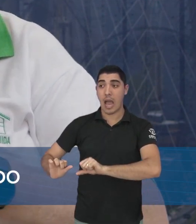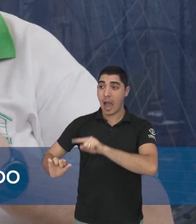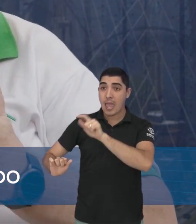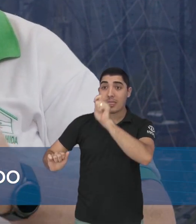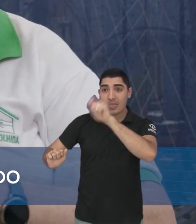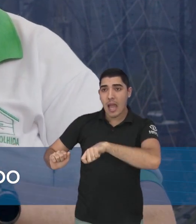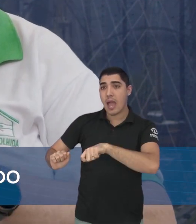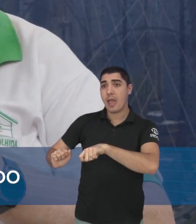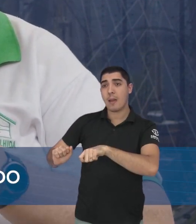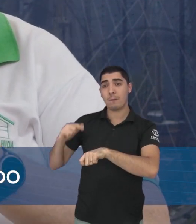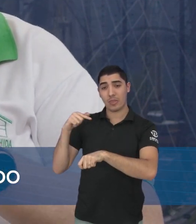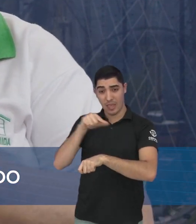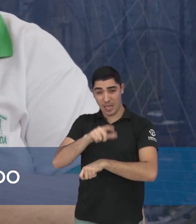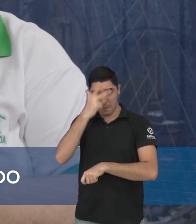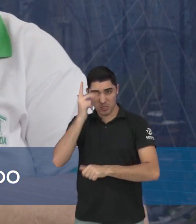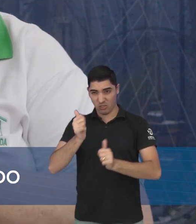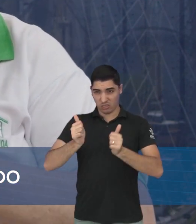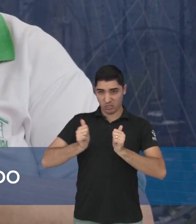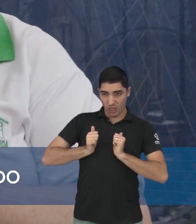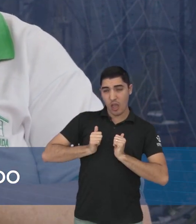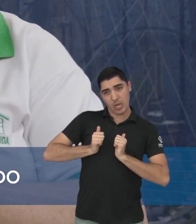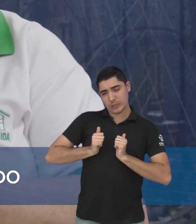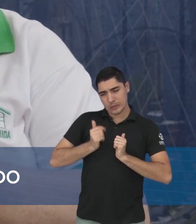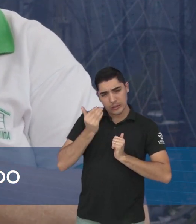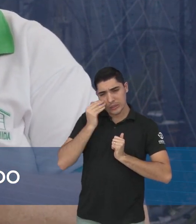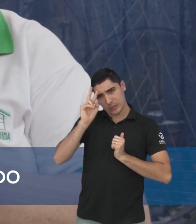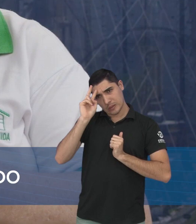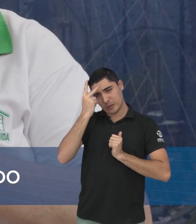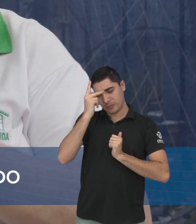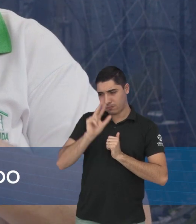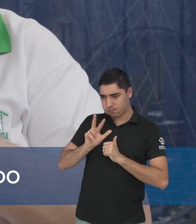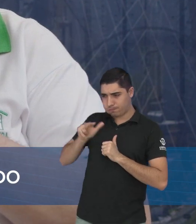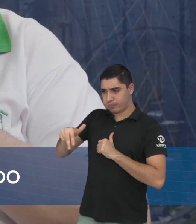desse círculo que ela está vivendo,